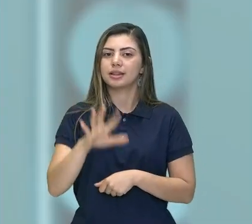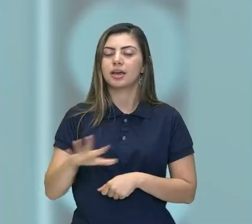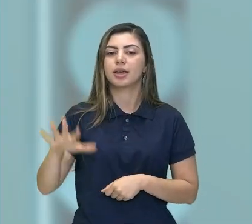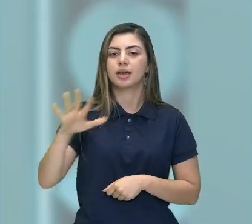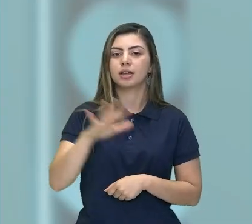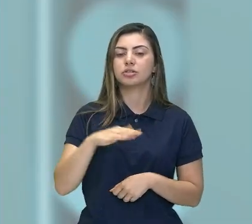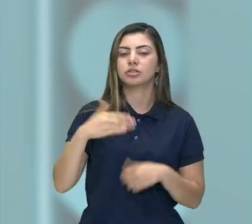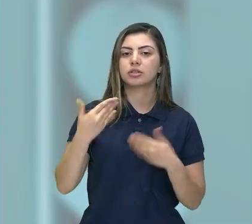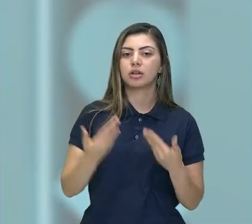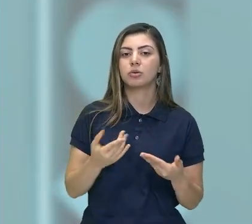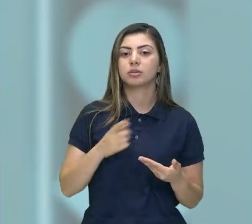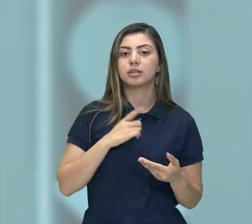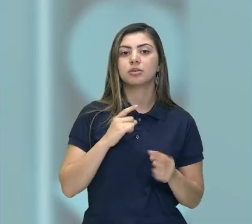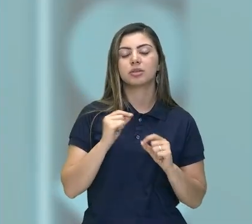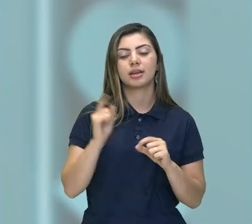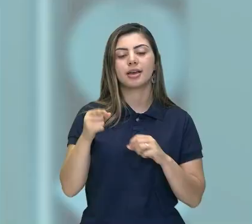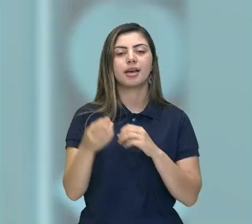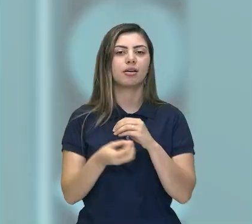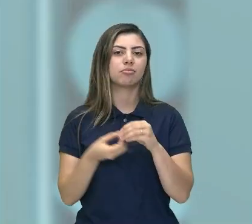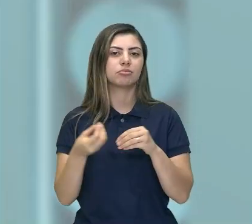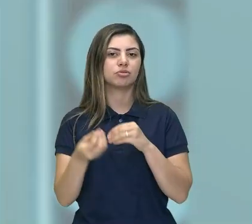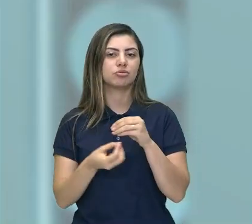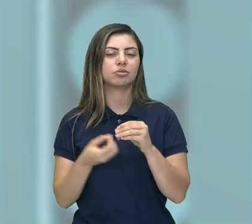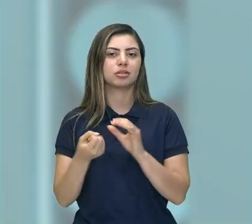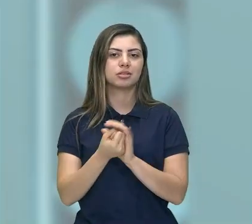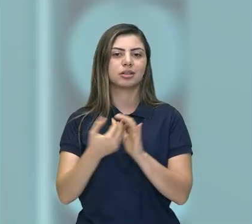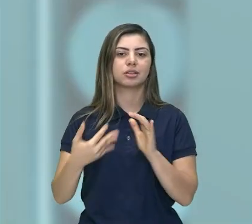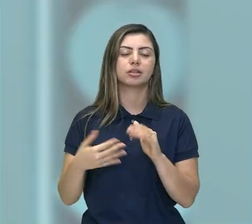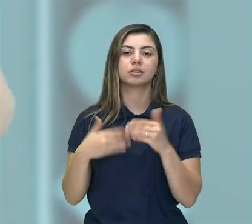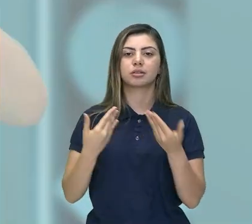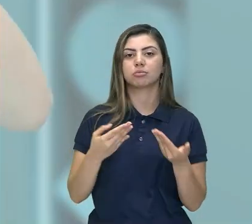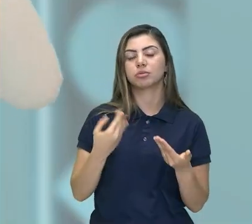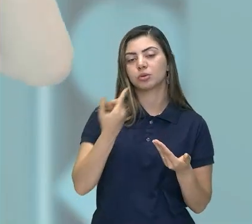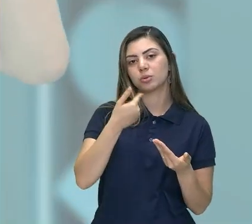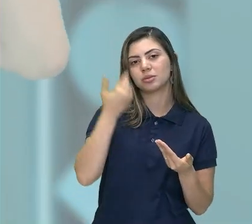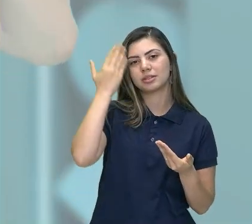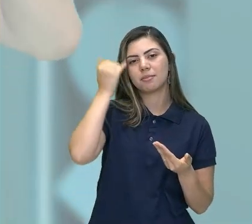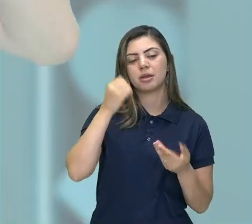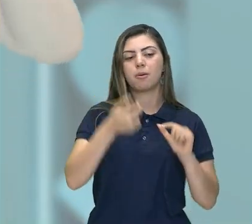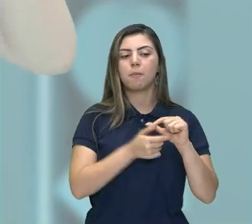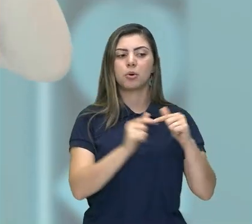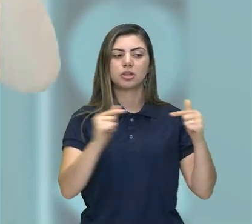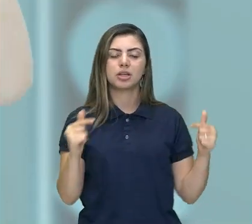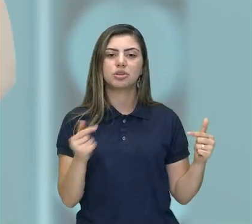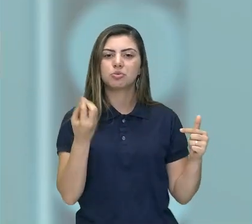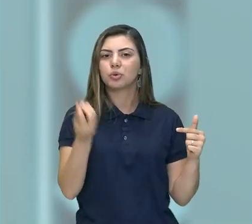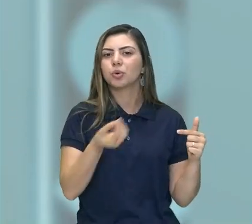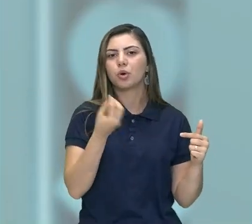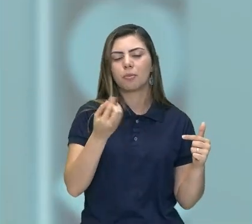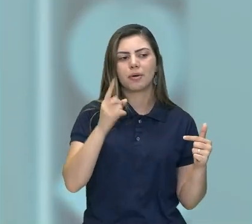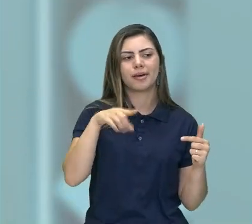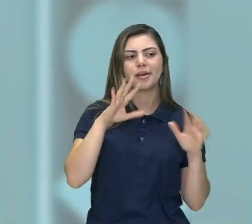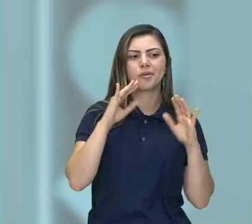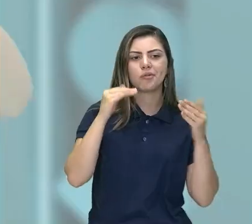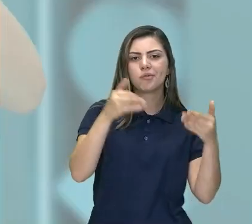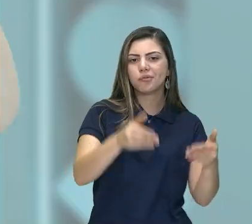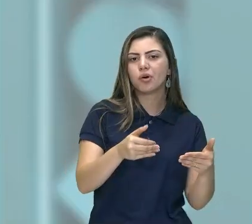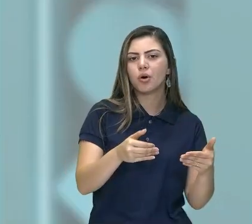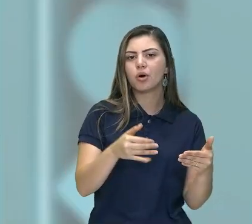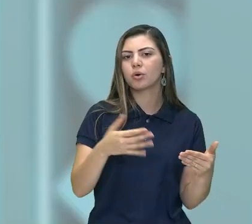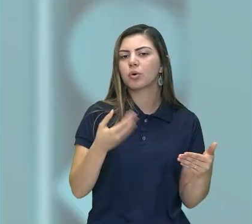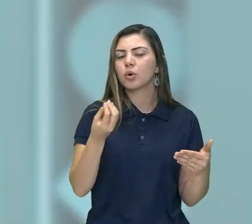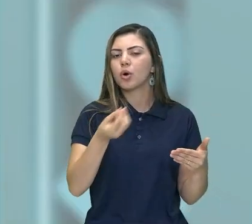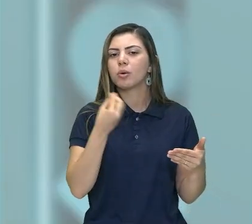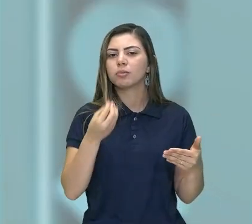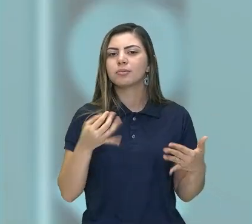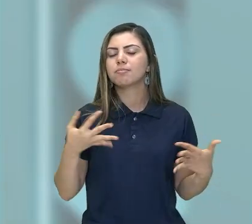dos elementos do Nordeste. E o modernismo, ele não está preocupado tanto com essa questão da refinação,